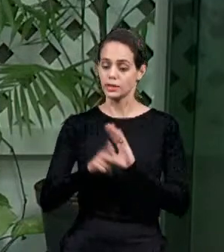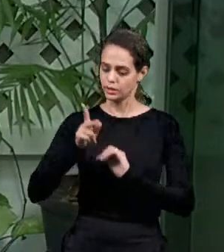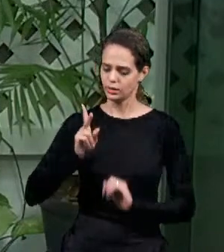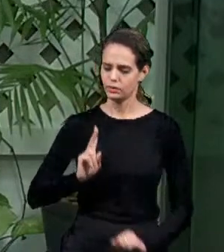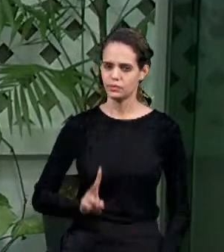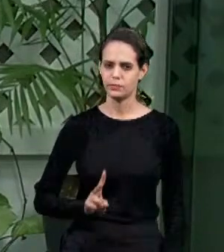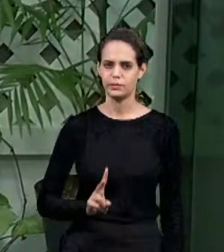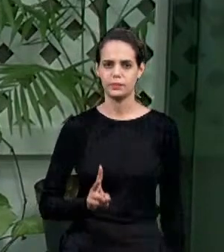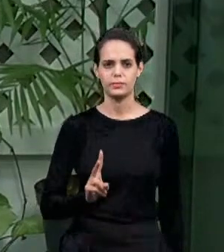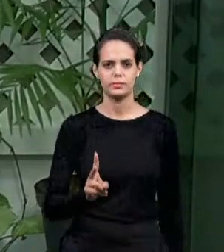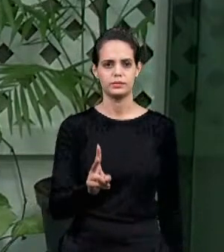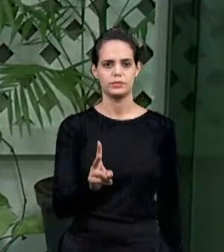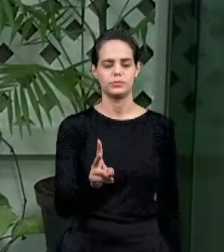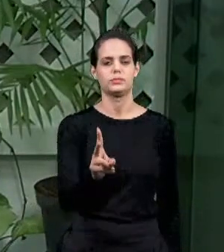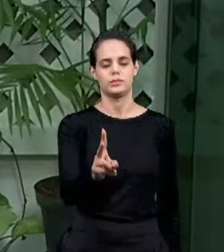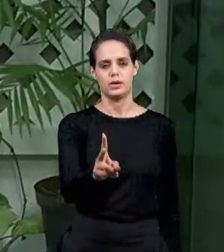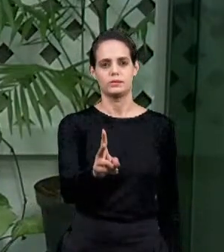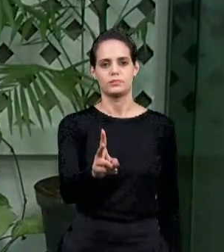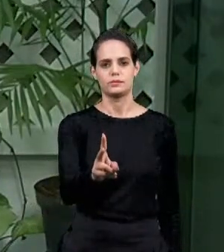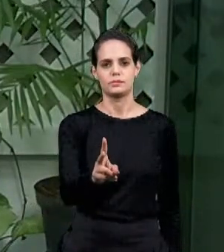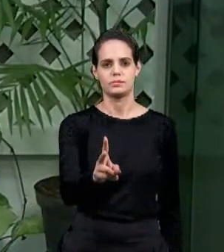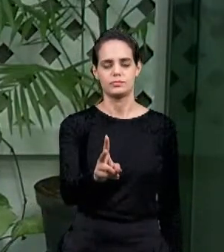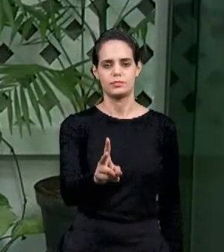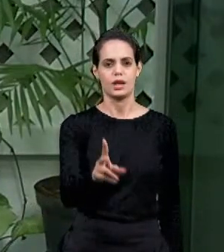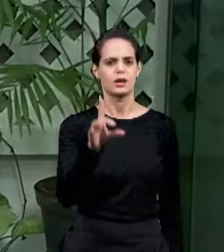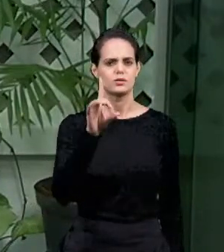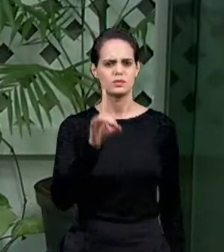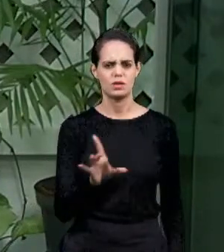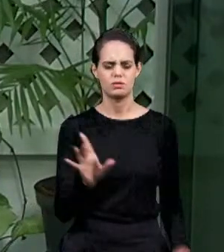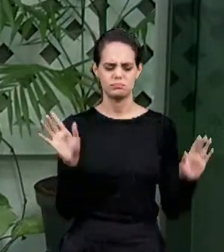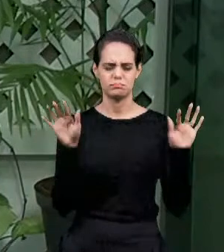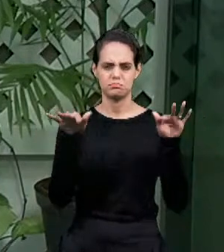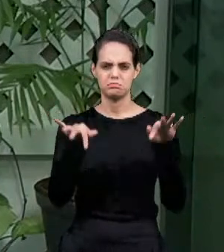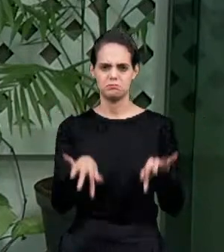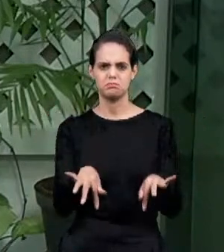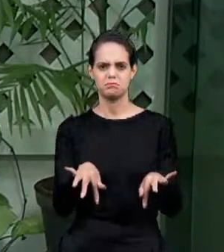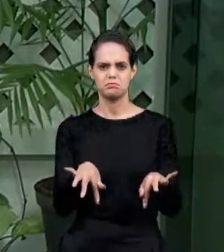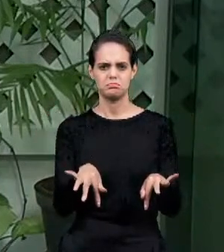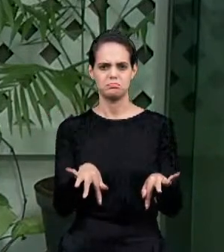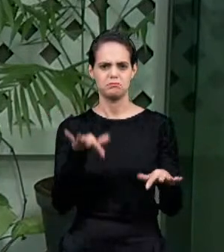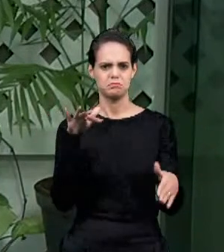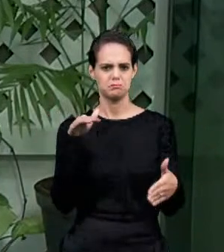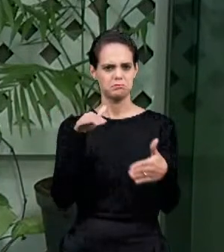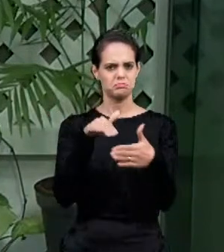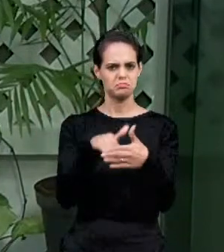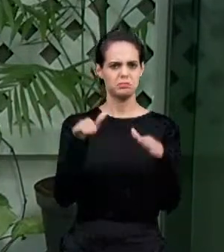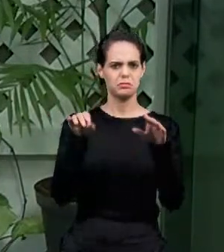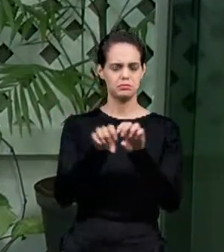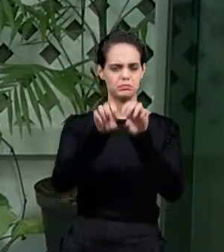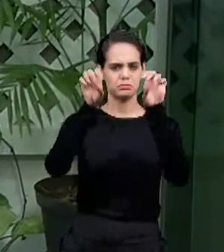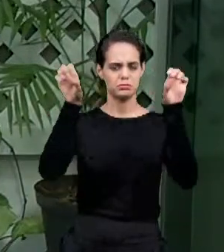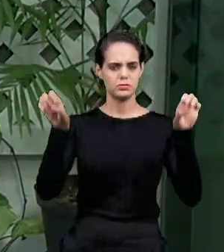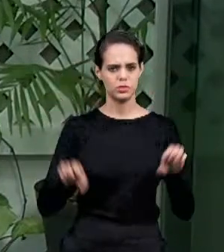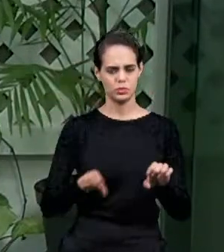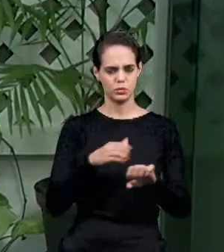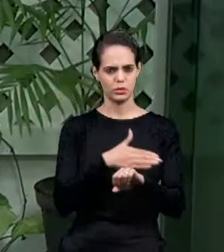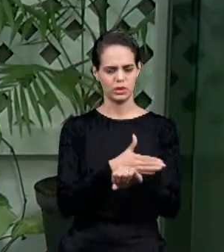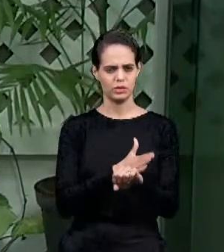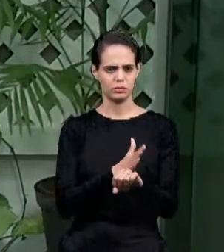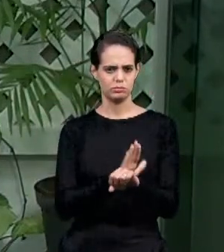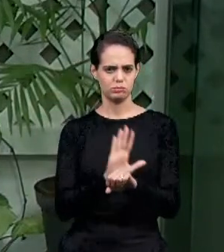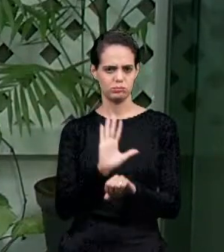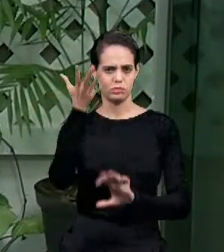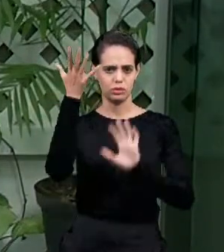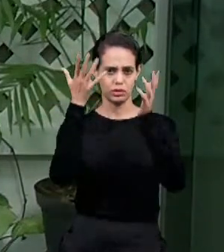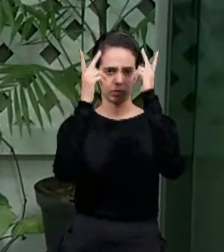perpetuar não só até o fim da estrutura e do tempo do homem,